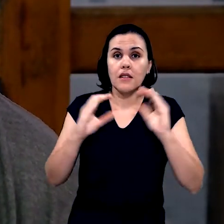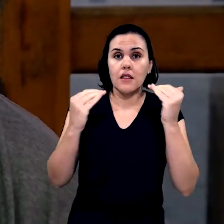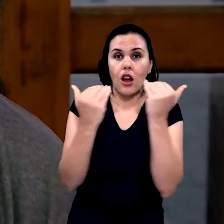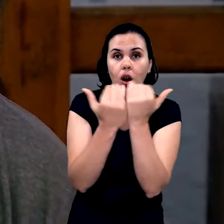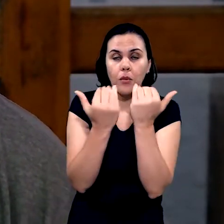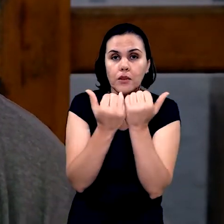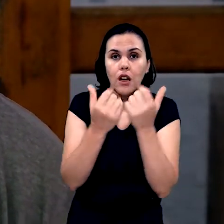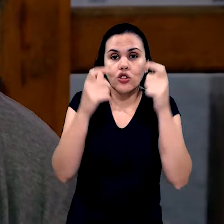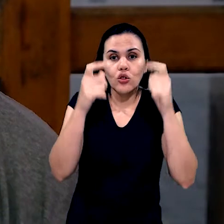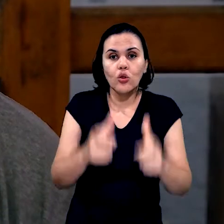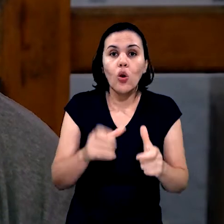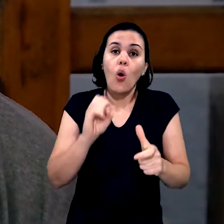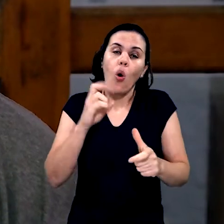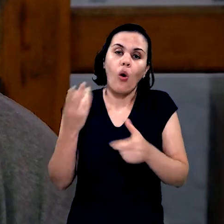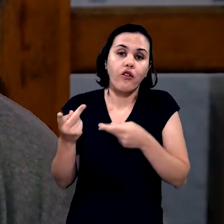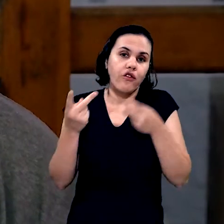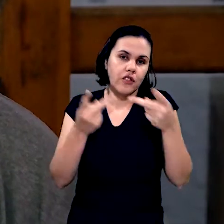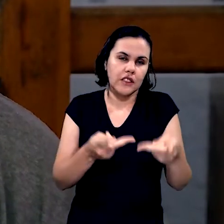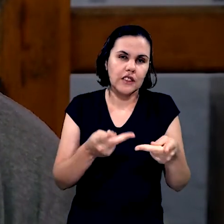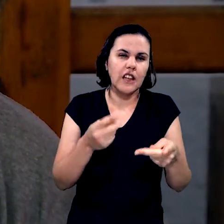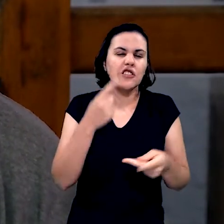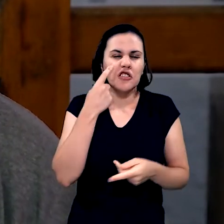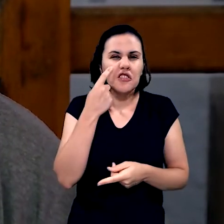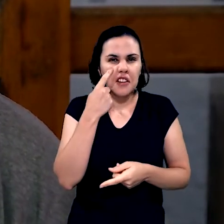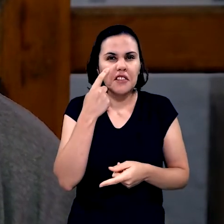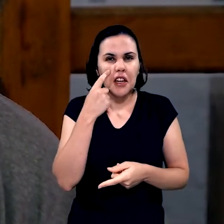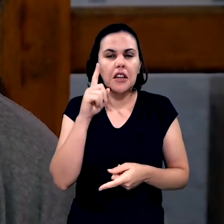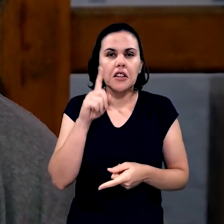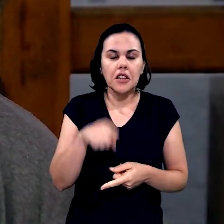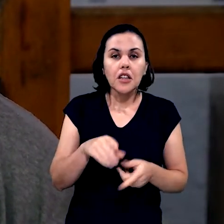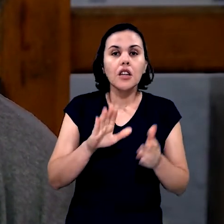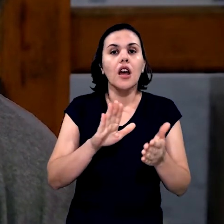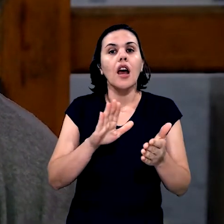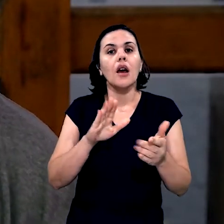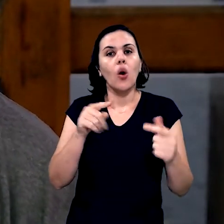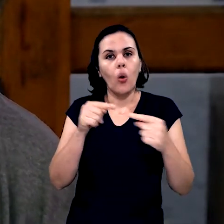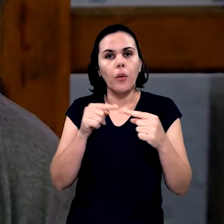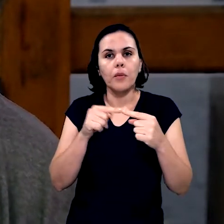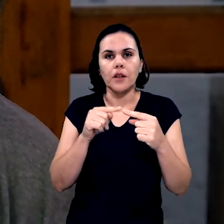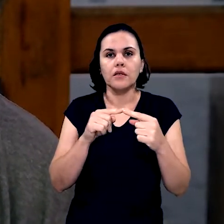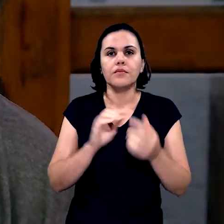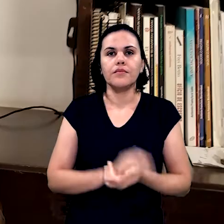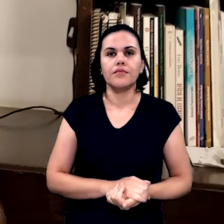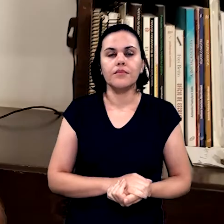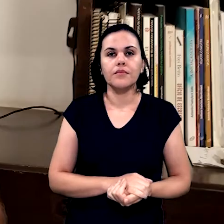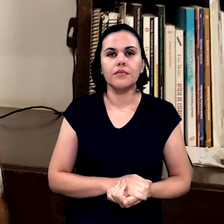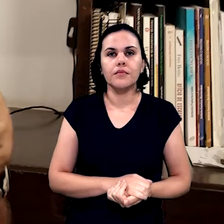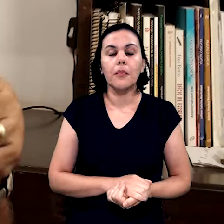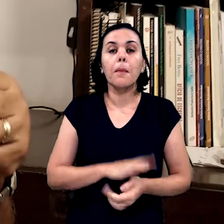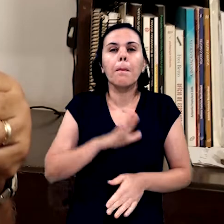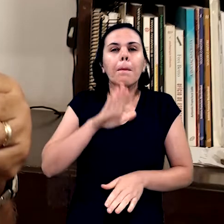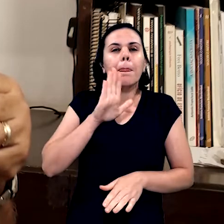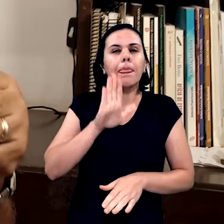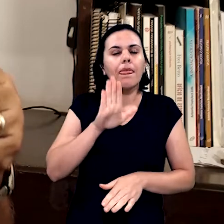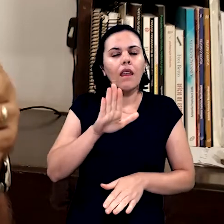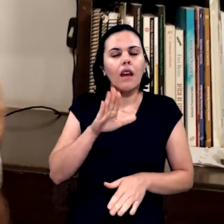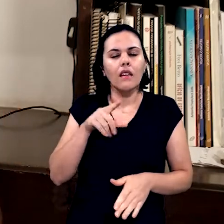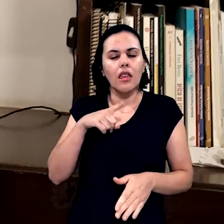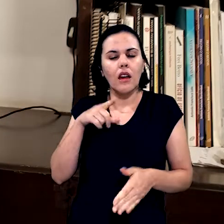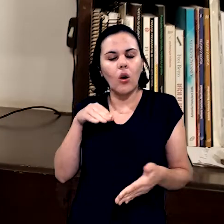da comunidade local, ou só como visitante, vai confirmar que esse é um dos momentos mais bonitos da festa. Mas tem